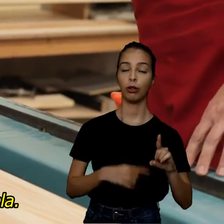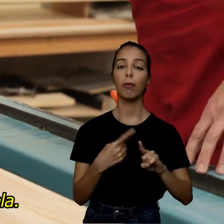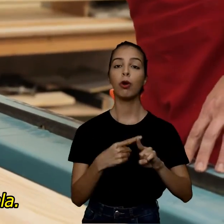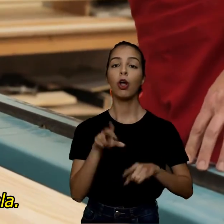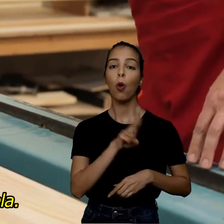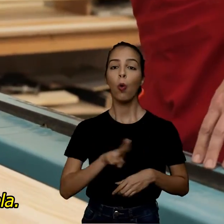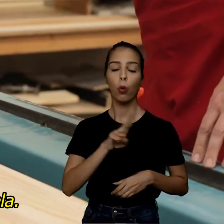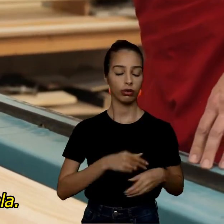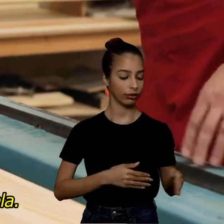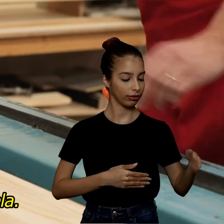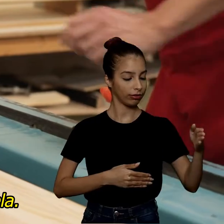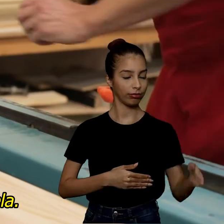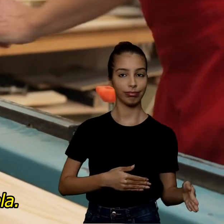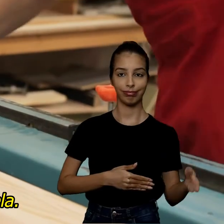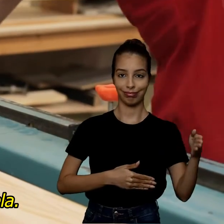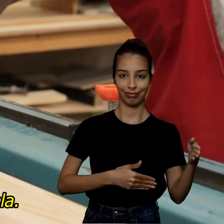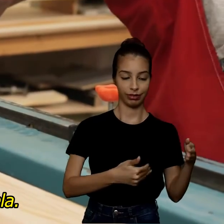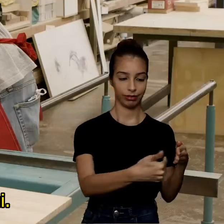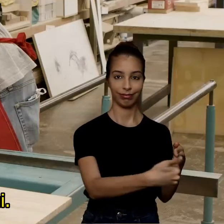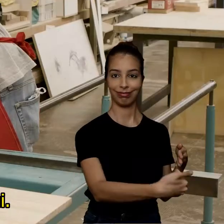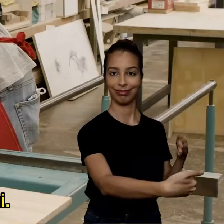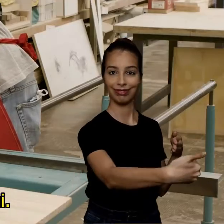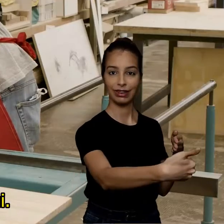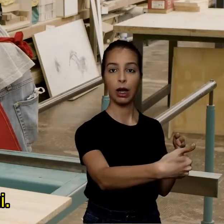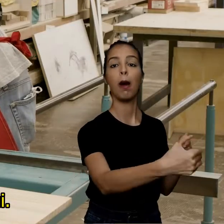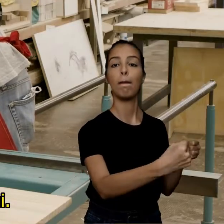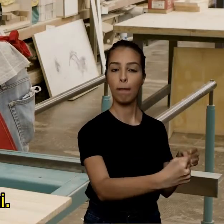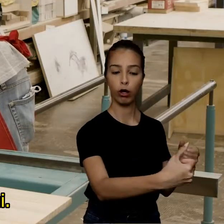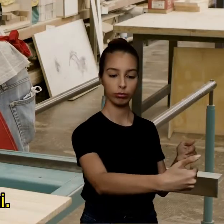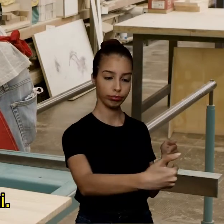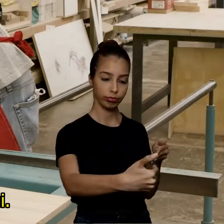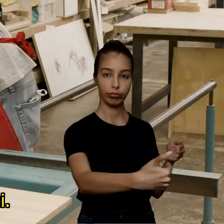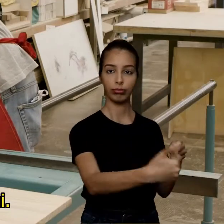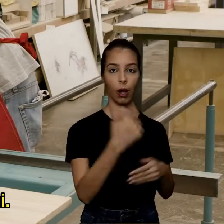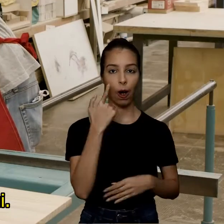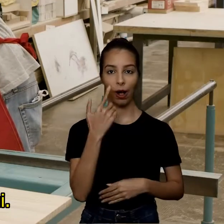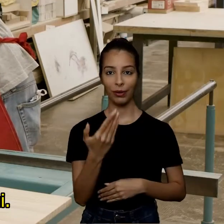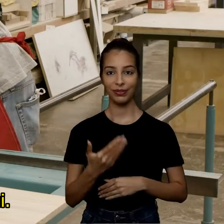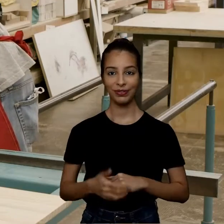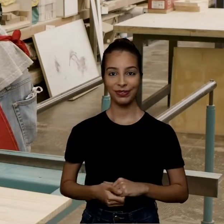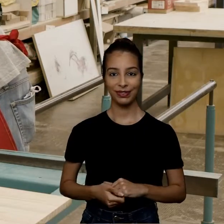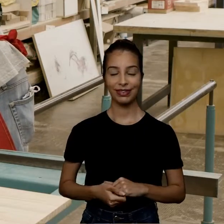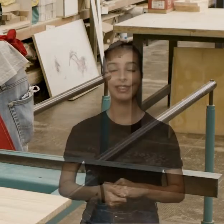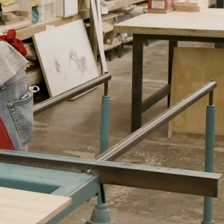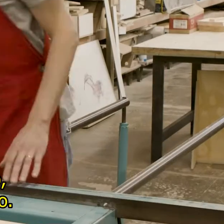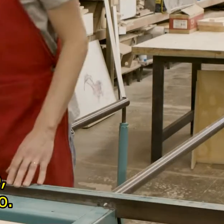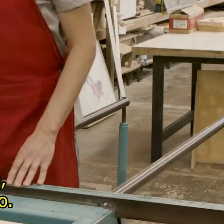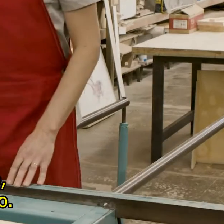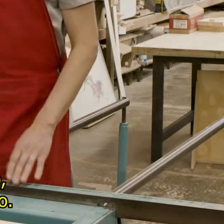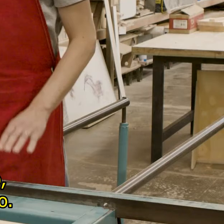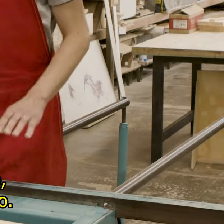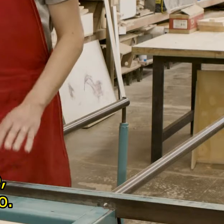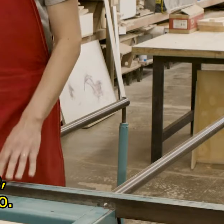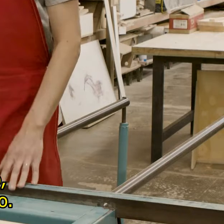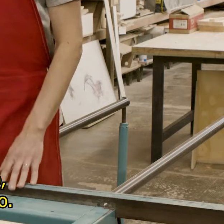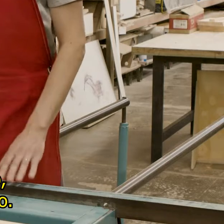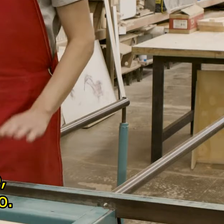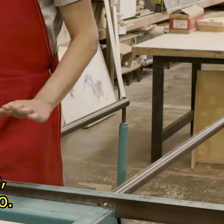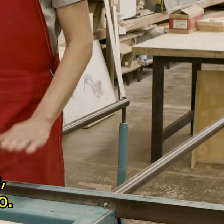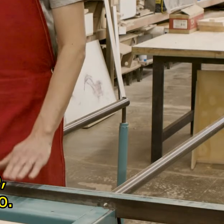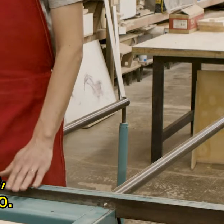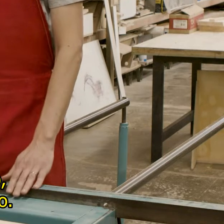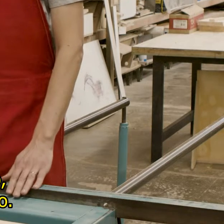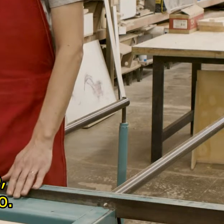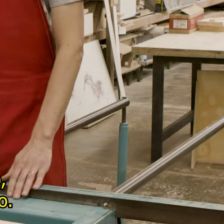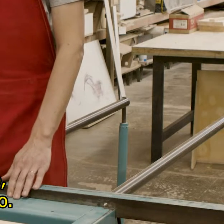que a gente usa essa guia paralela, que a gente movimenta ela aqui. No nosso caso, nesse momento,